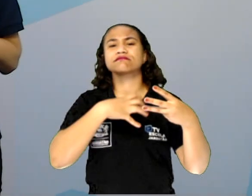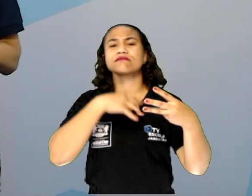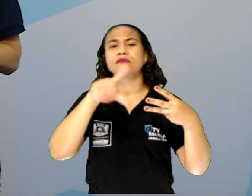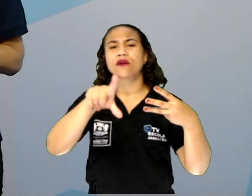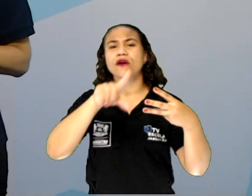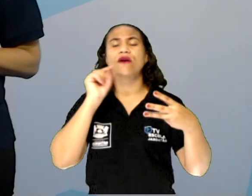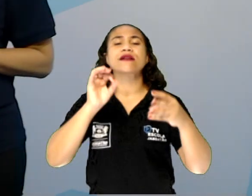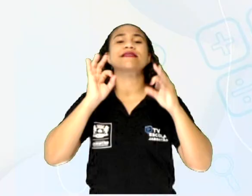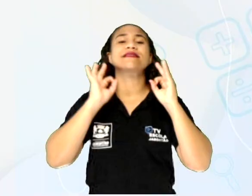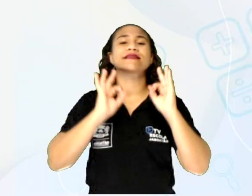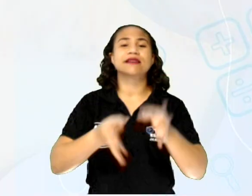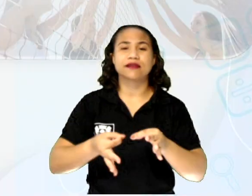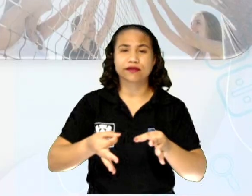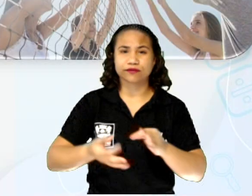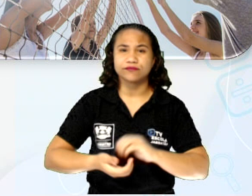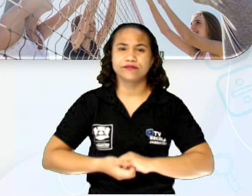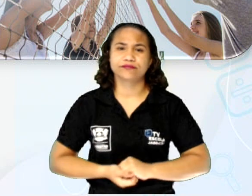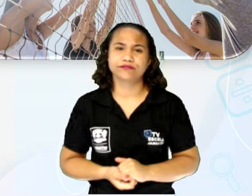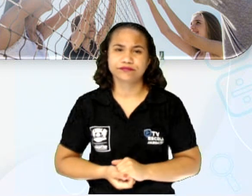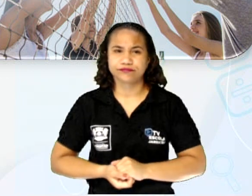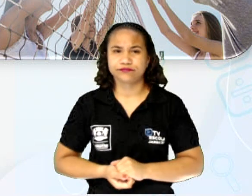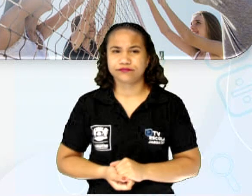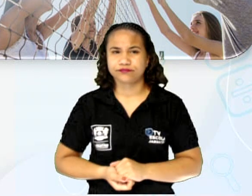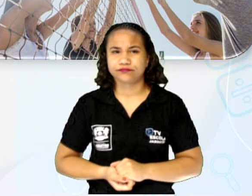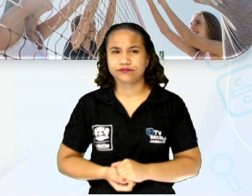escrita corretamente.